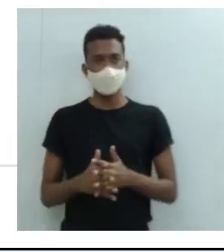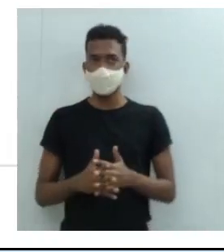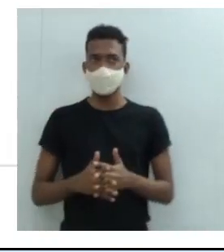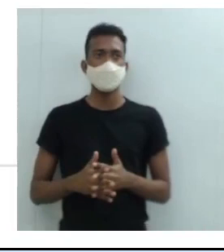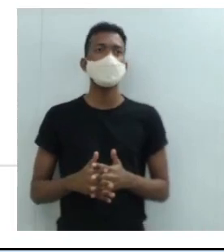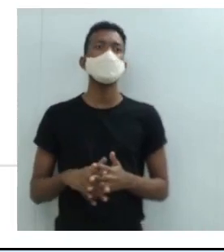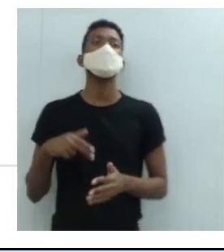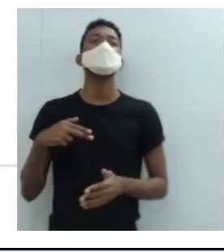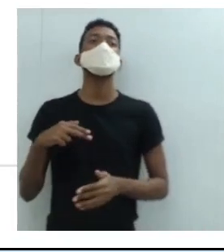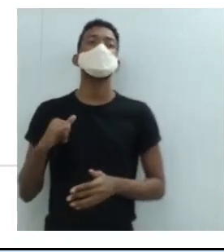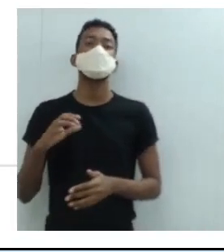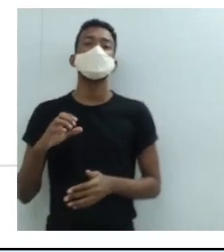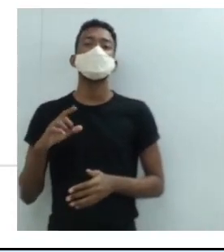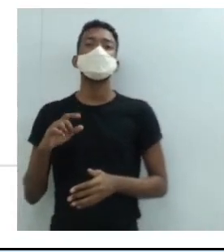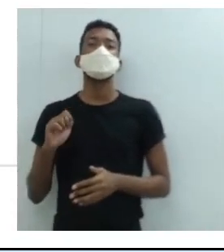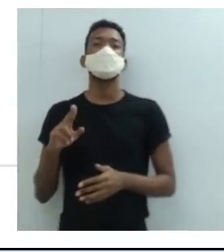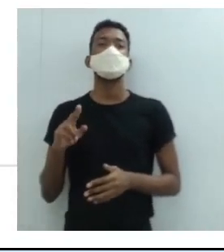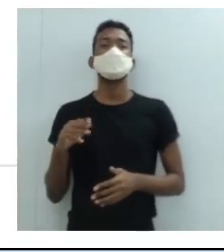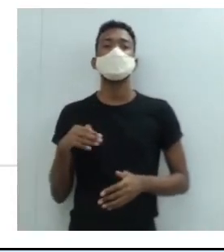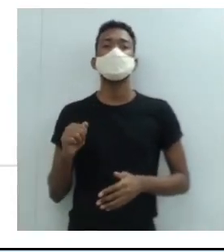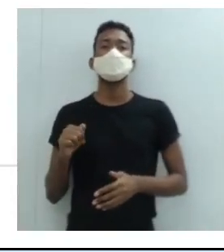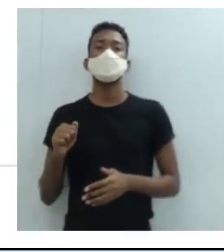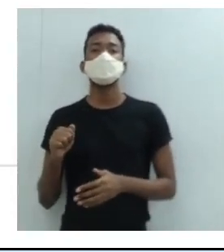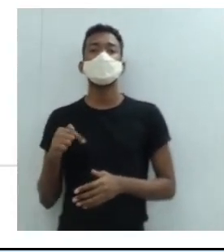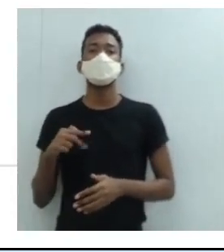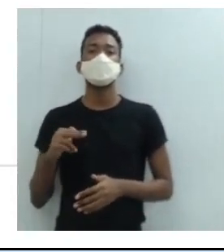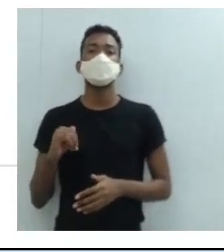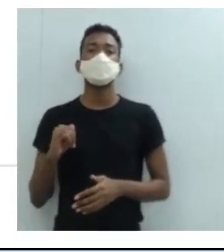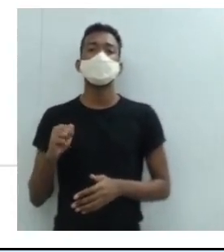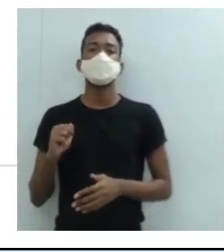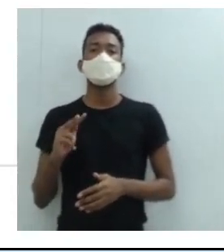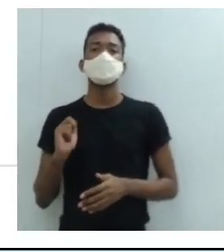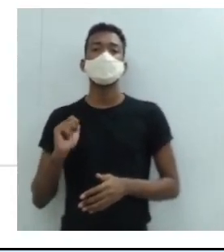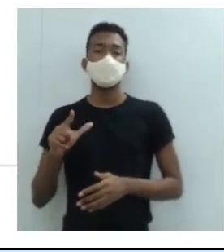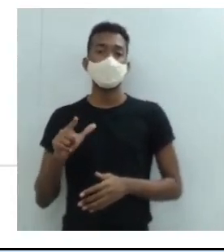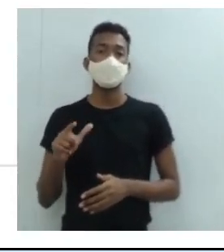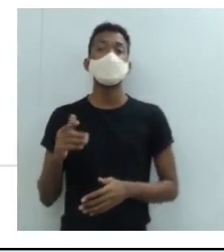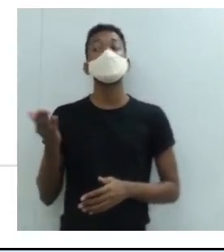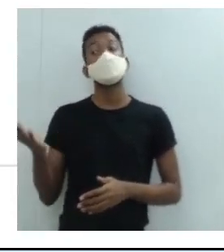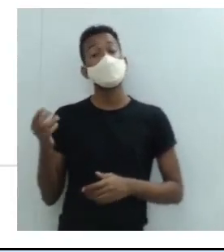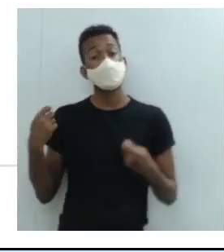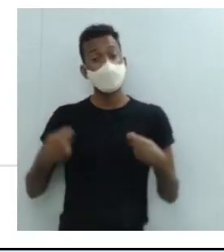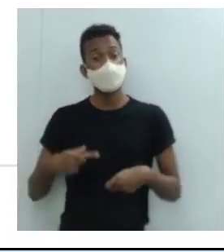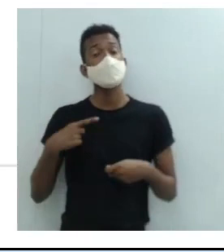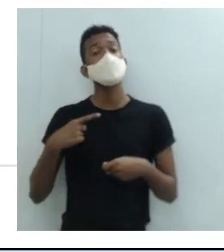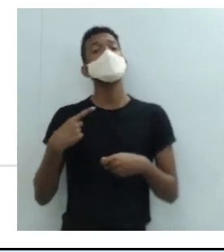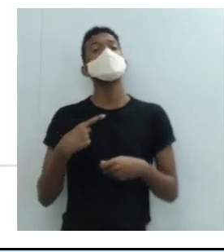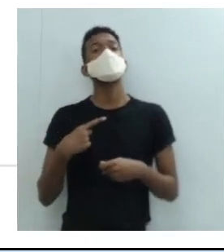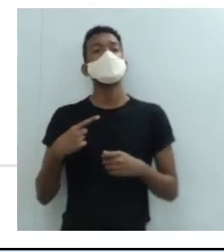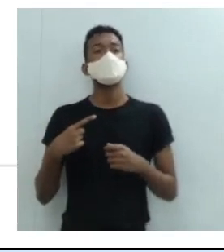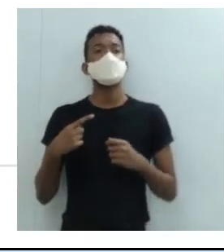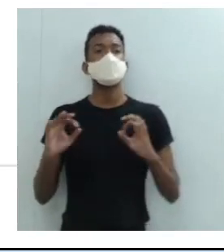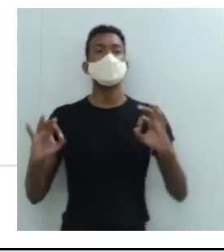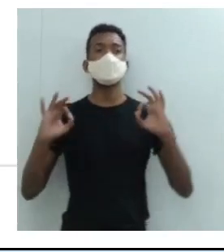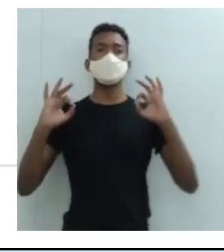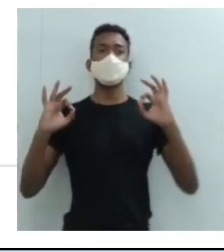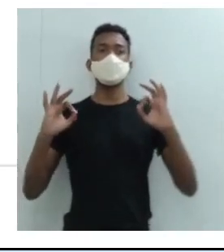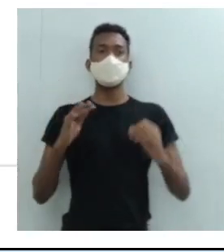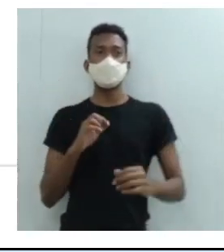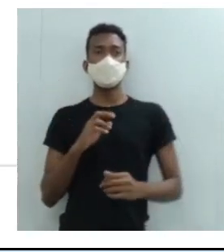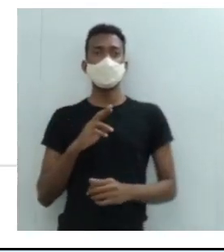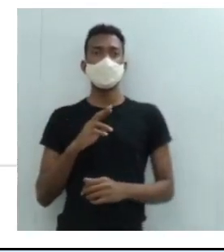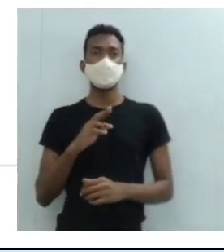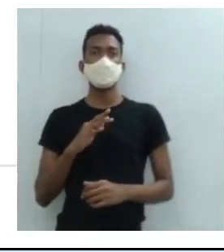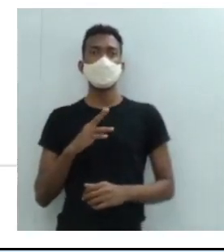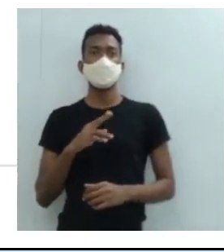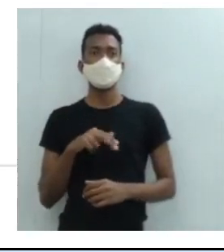Então, Nicolau Maquiavel dizia, né? O rei ele deve ter a virtude e a fortuna, sabe? Habilidades para